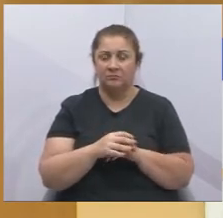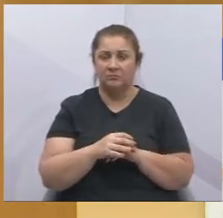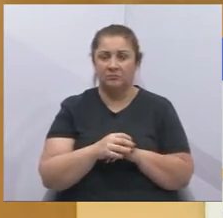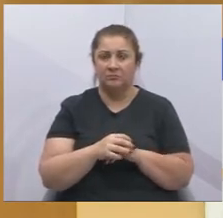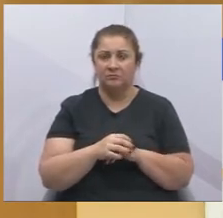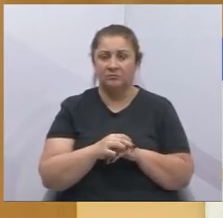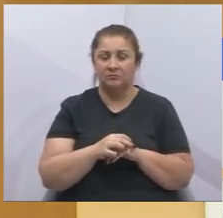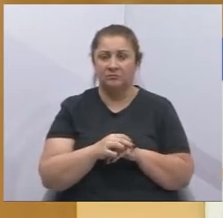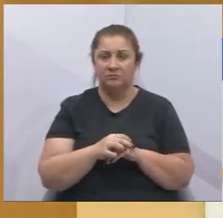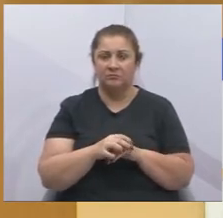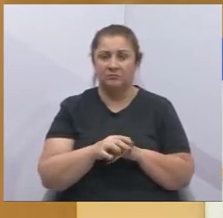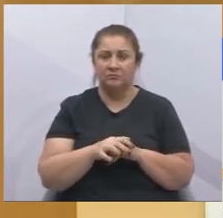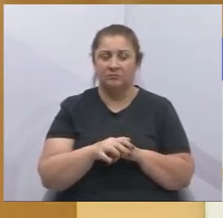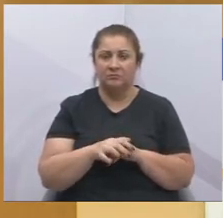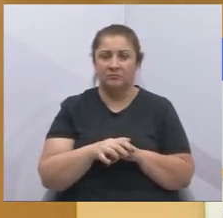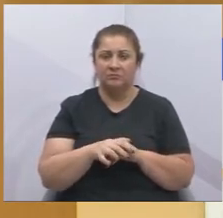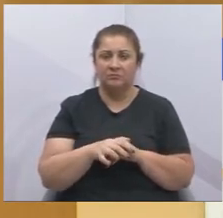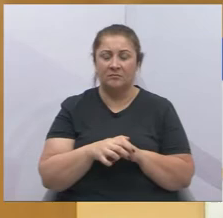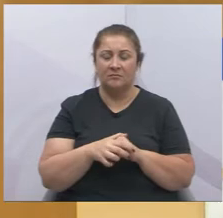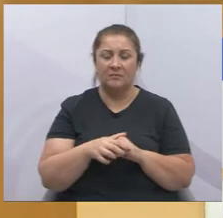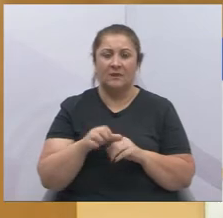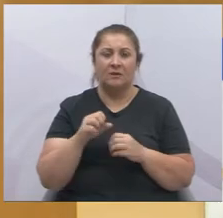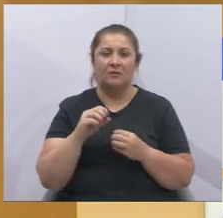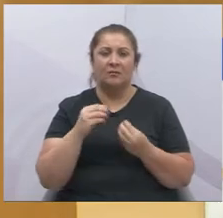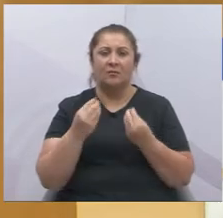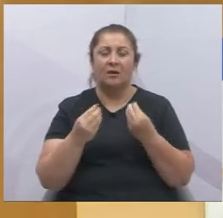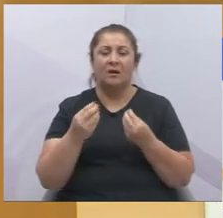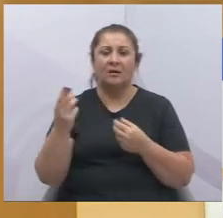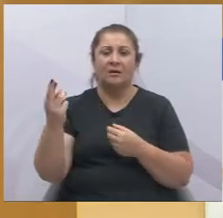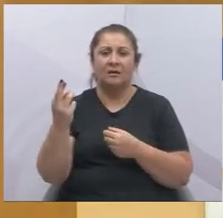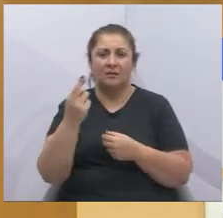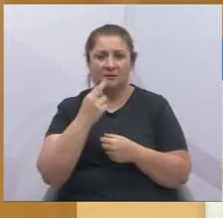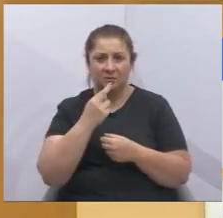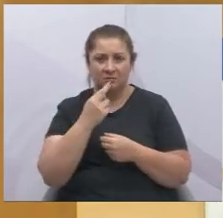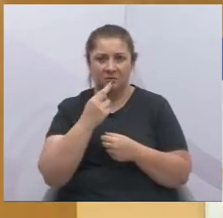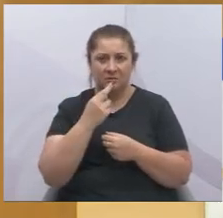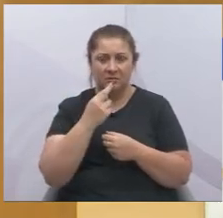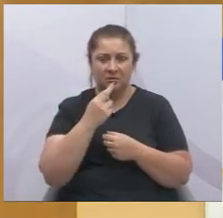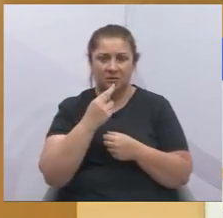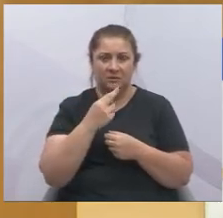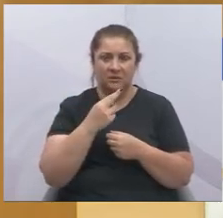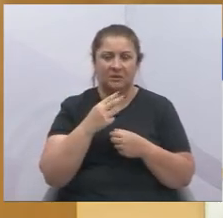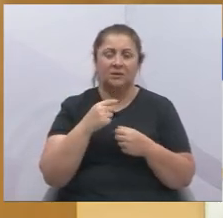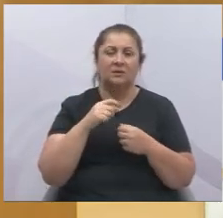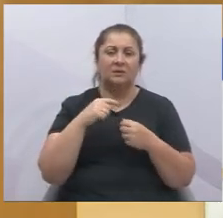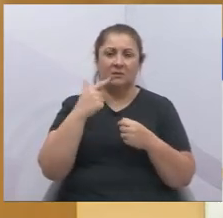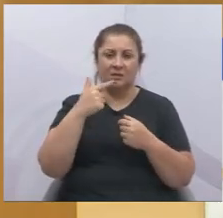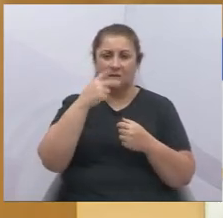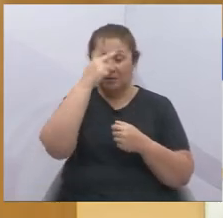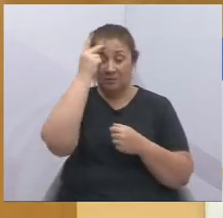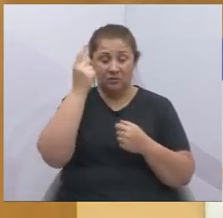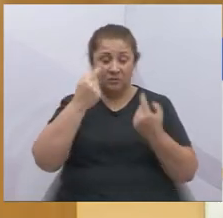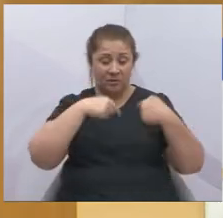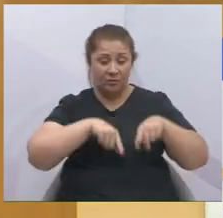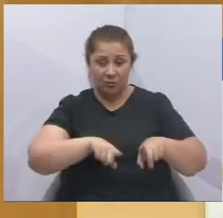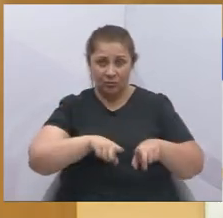A decisão que interferir, indeferir a defesa, o infrator poderá apresentar recurso no prazo de 15 dias